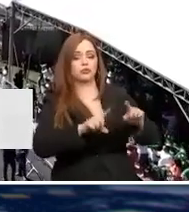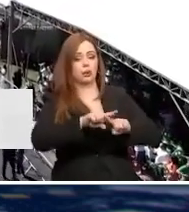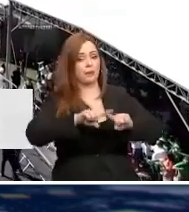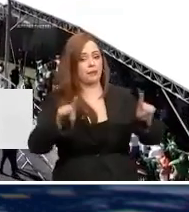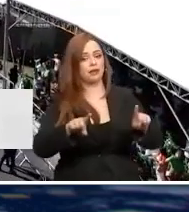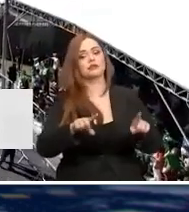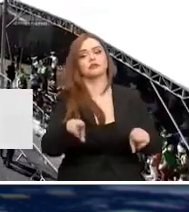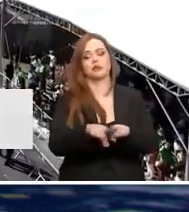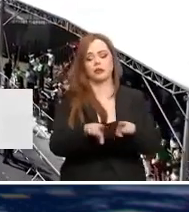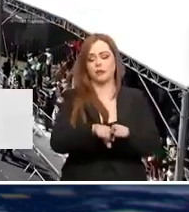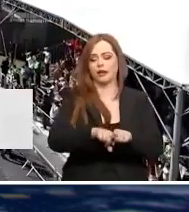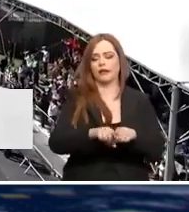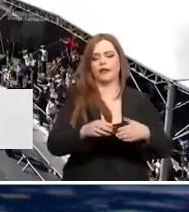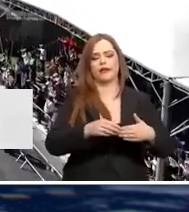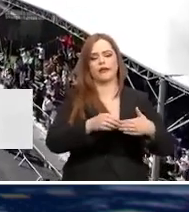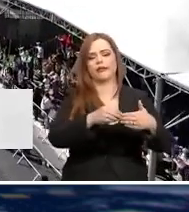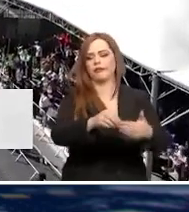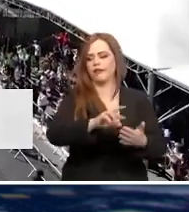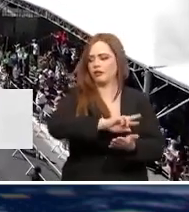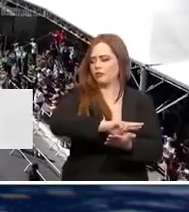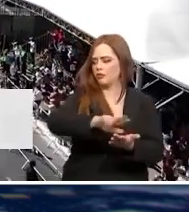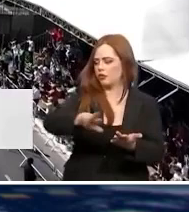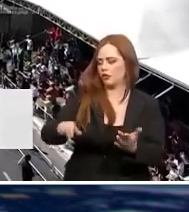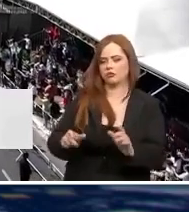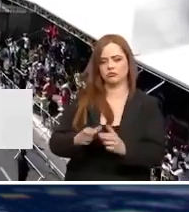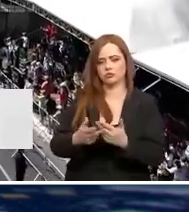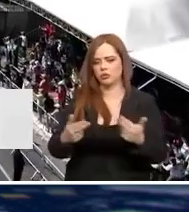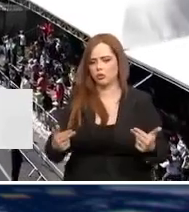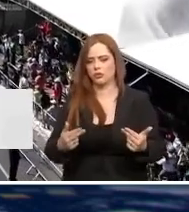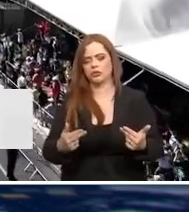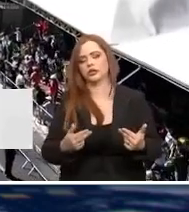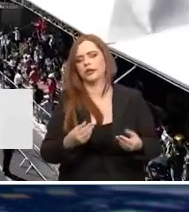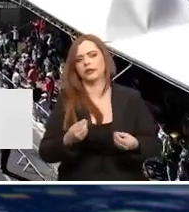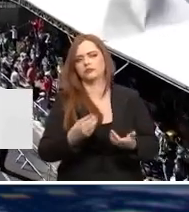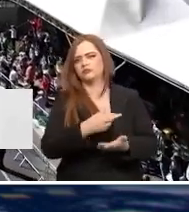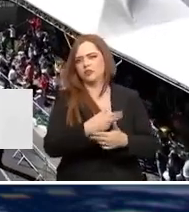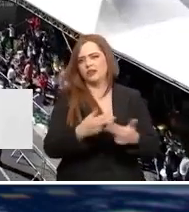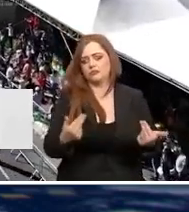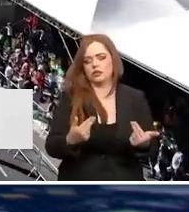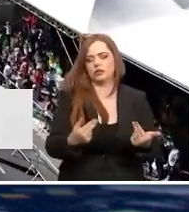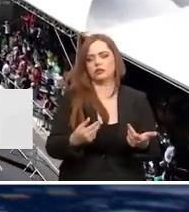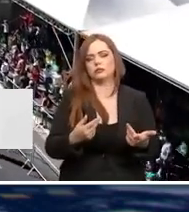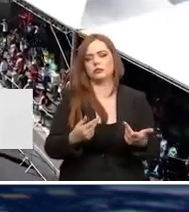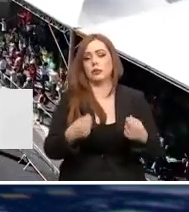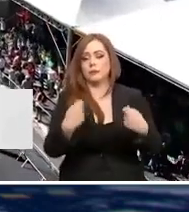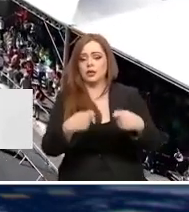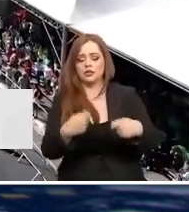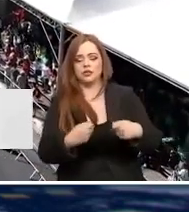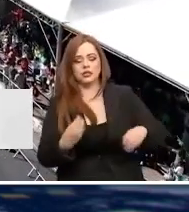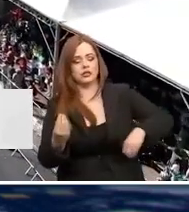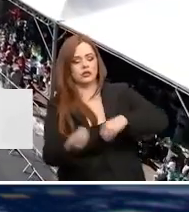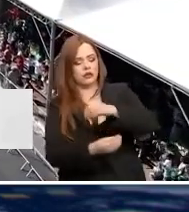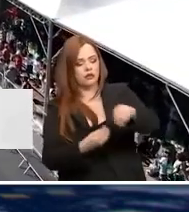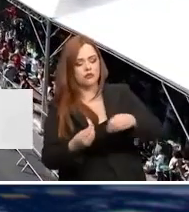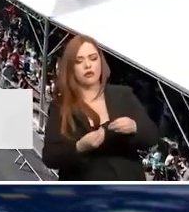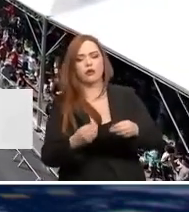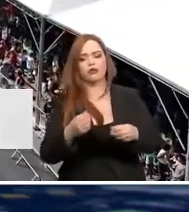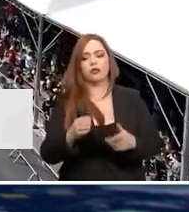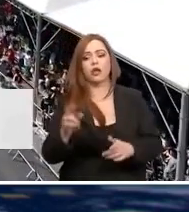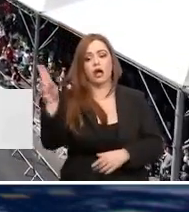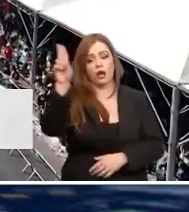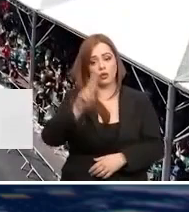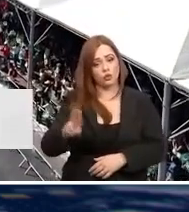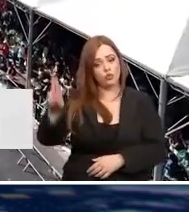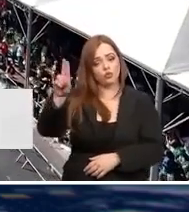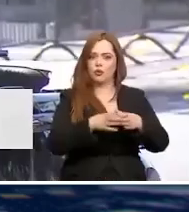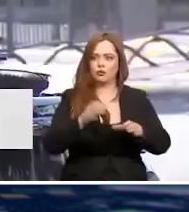o PT é um lugar de só de fake news. Nunca vi. Olha só a cabeça desse presidente